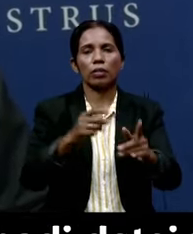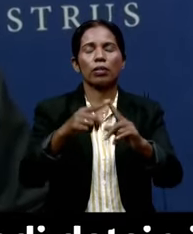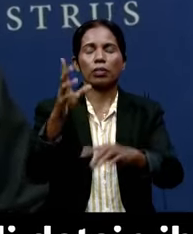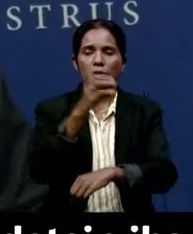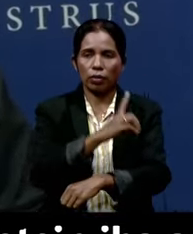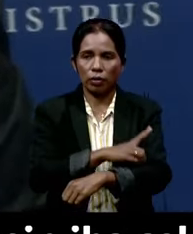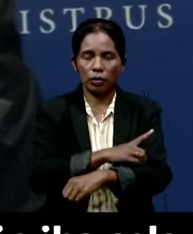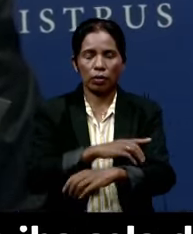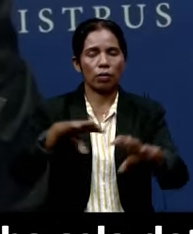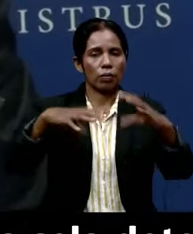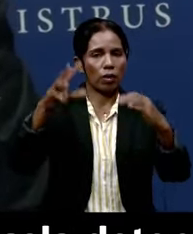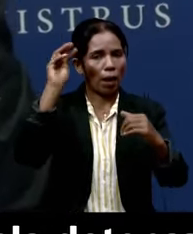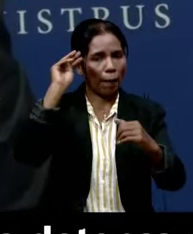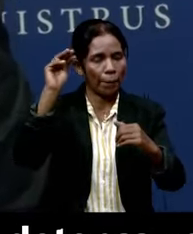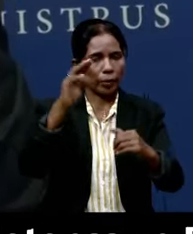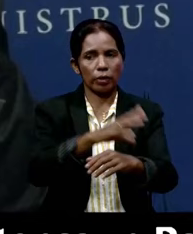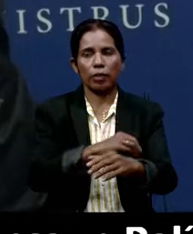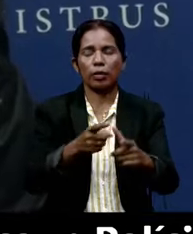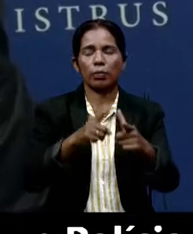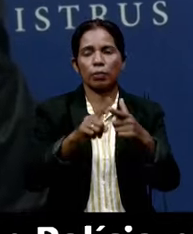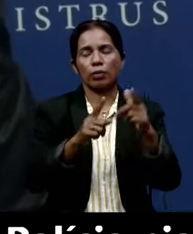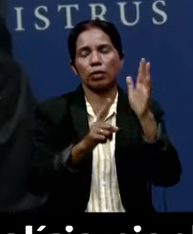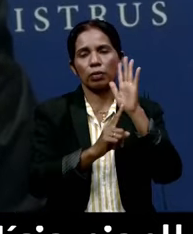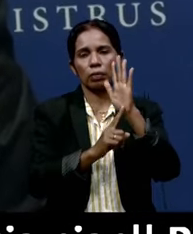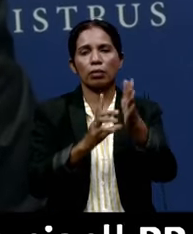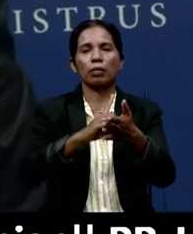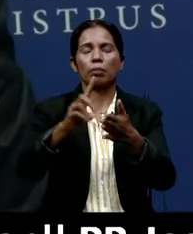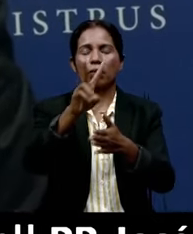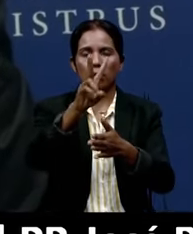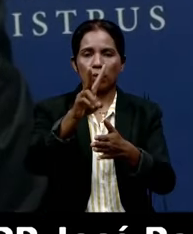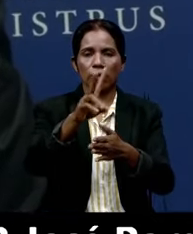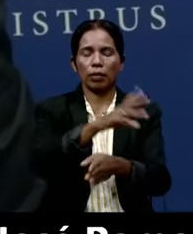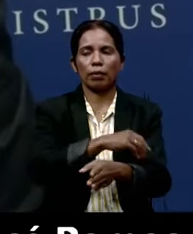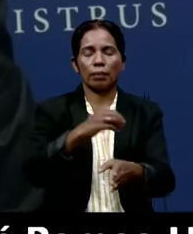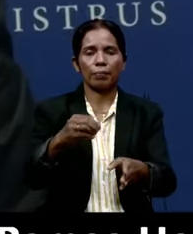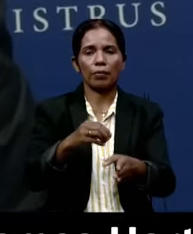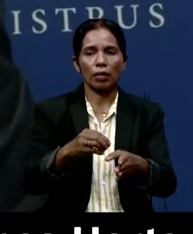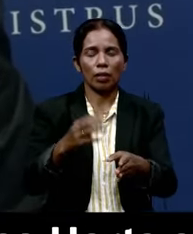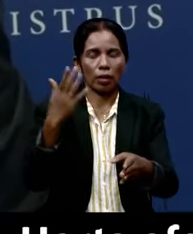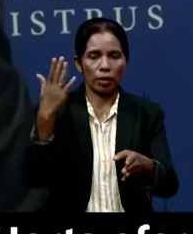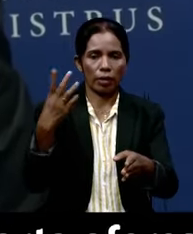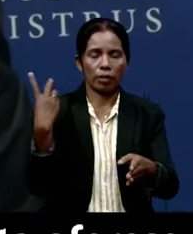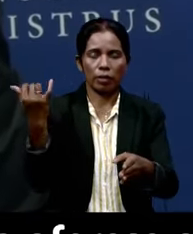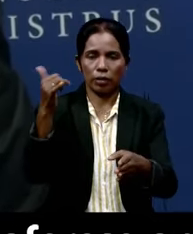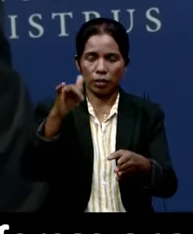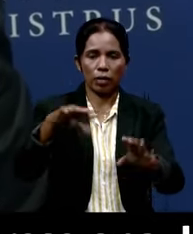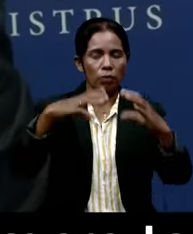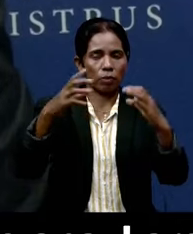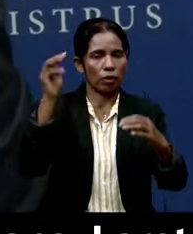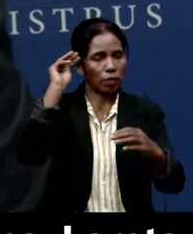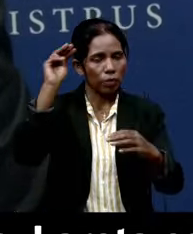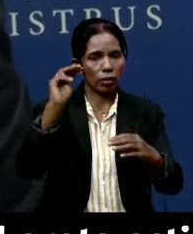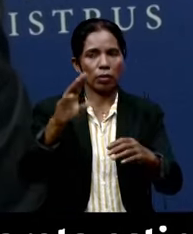vivam para o Conselho Ministro, depois de anúncio semana rua liba, a precisão semana rua liba, reuniões será Conselho Ministro em semana rua